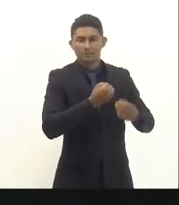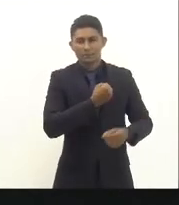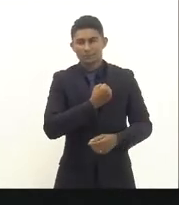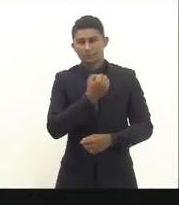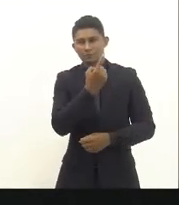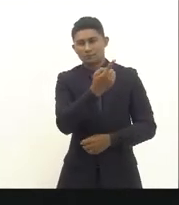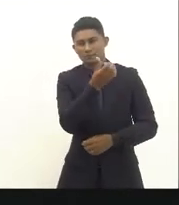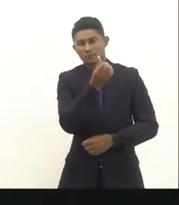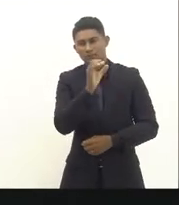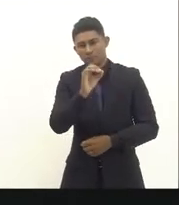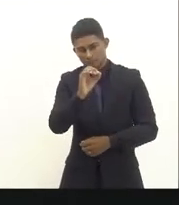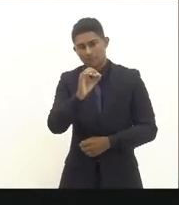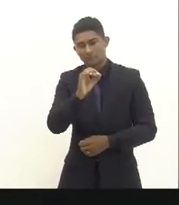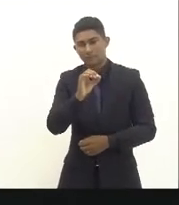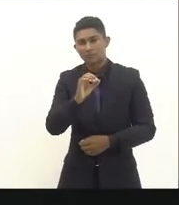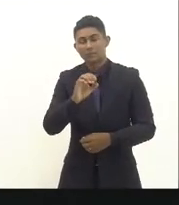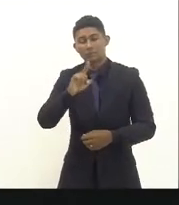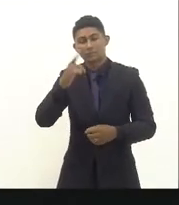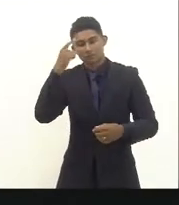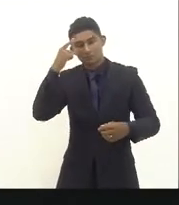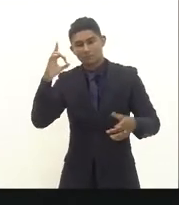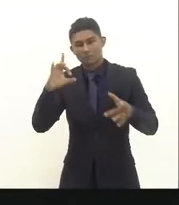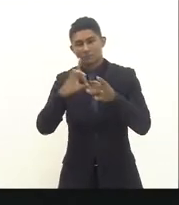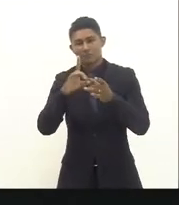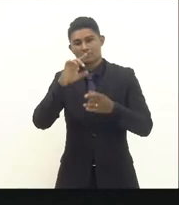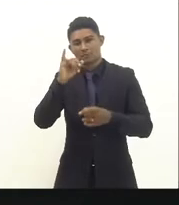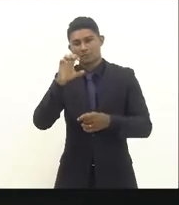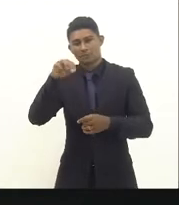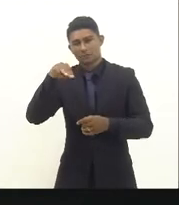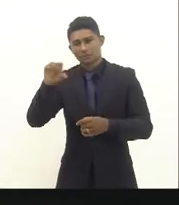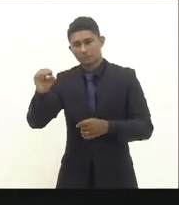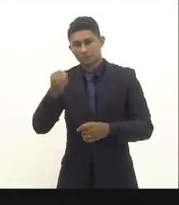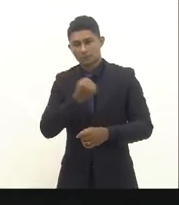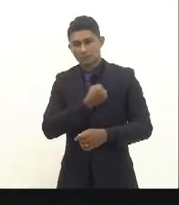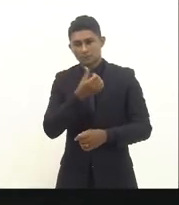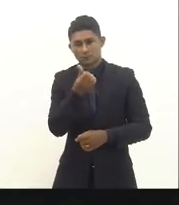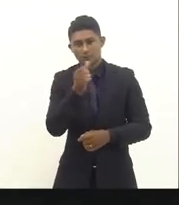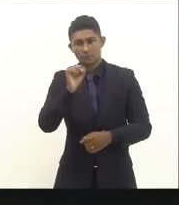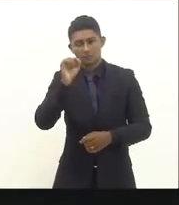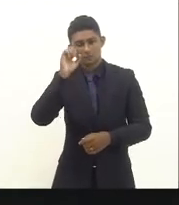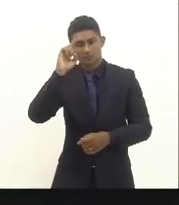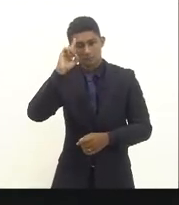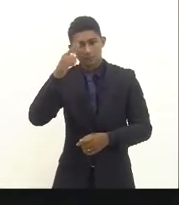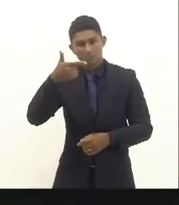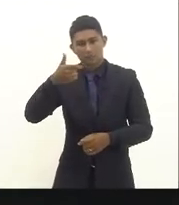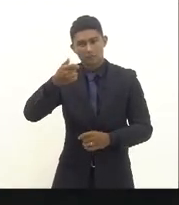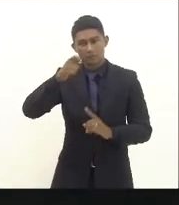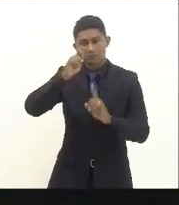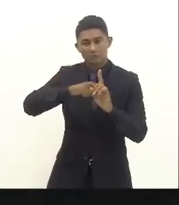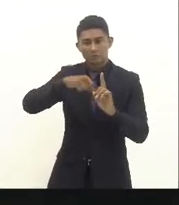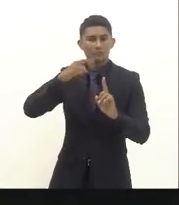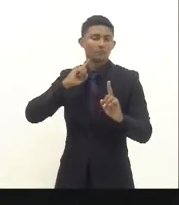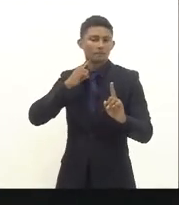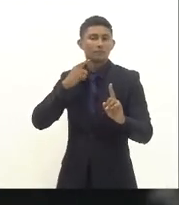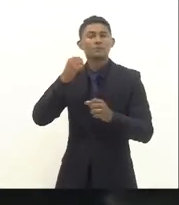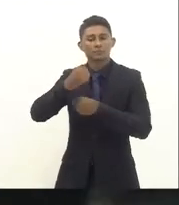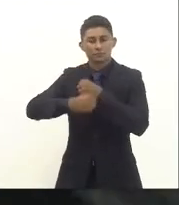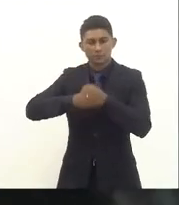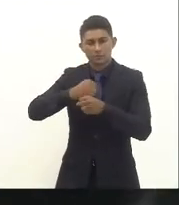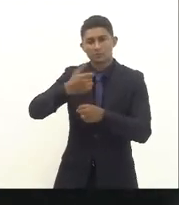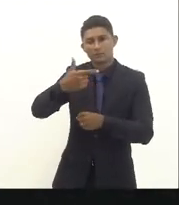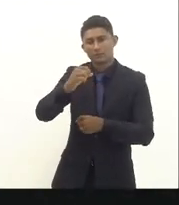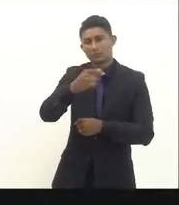160 17 do convênio do ICMS nº 68 de doze de maio de 22 e o convênio